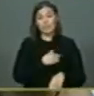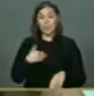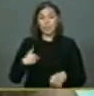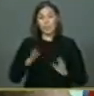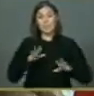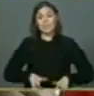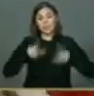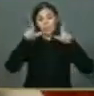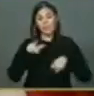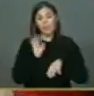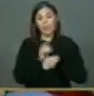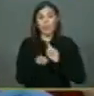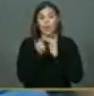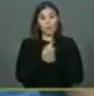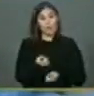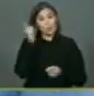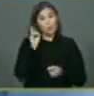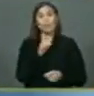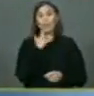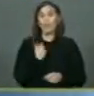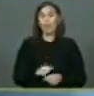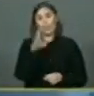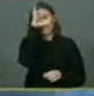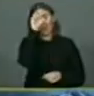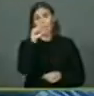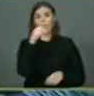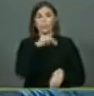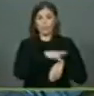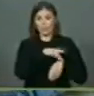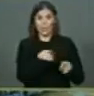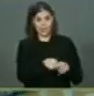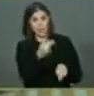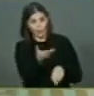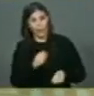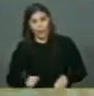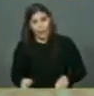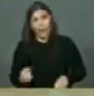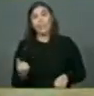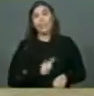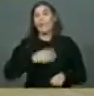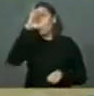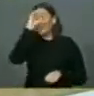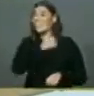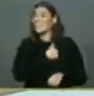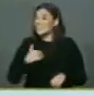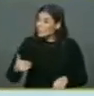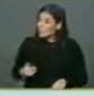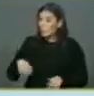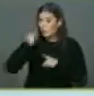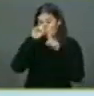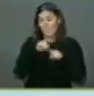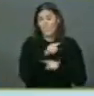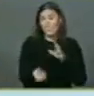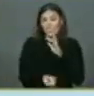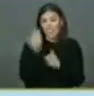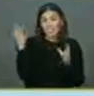país, e não exatamente o contrário. Nós não devíamos ter o Ministério da Doença, como temos neste momento, mas devíamos ter o Ministério da Saúde. É para isso que eles são criados,